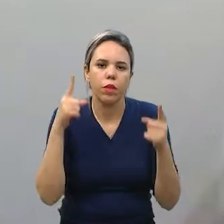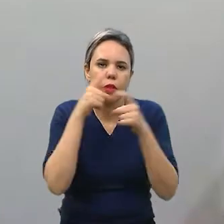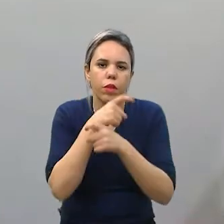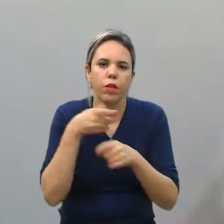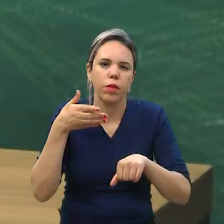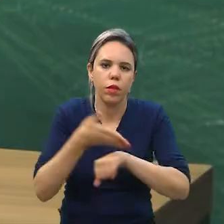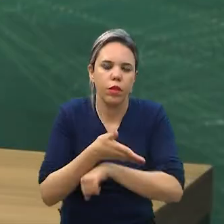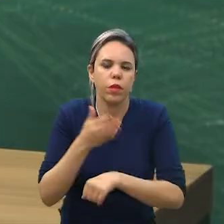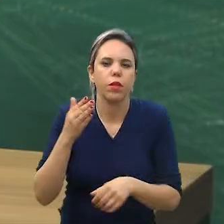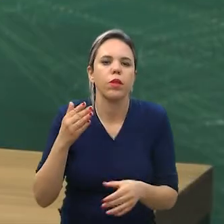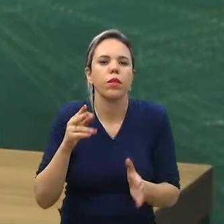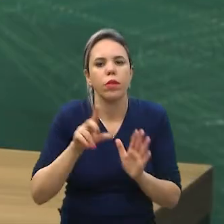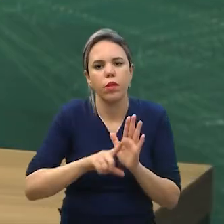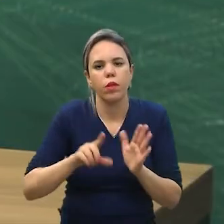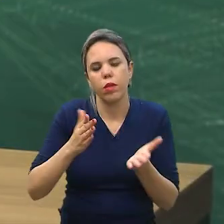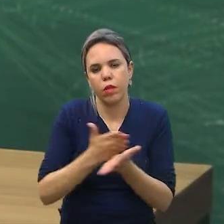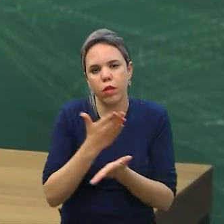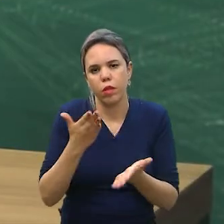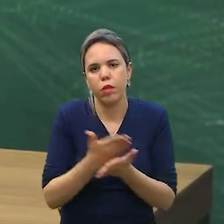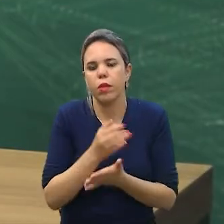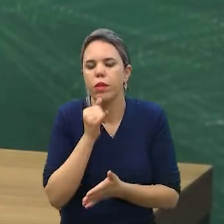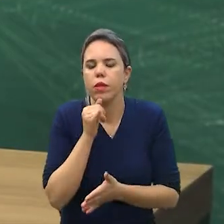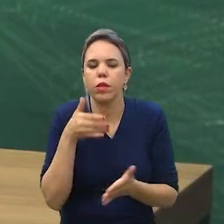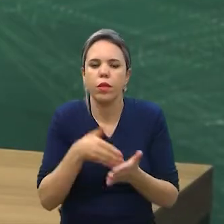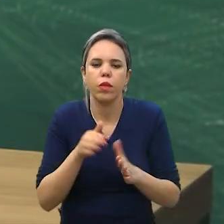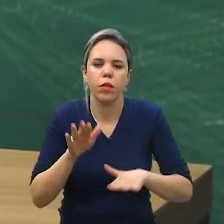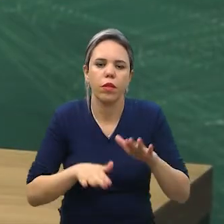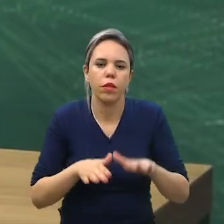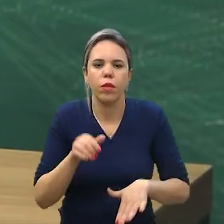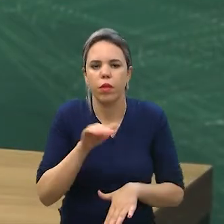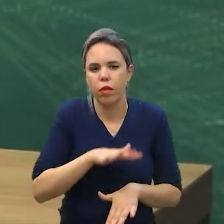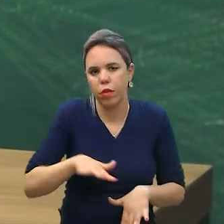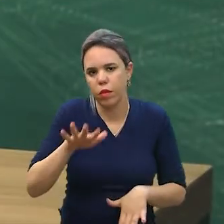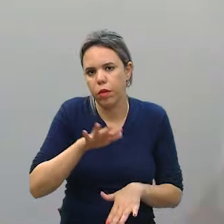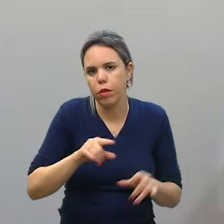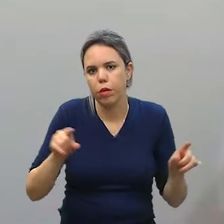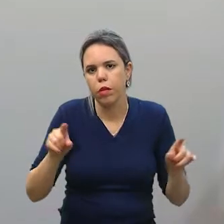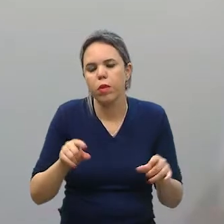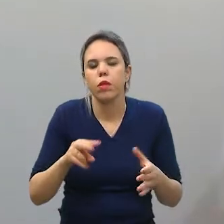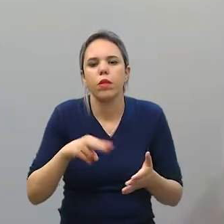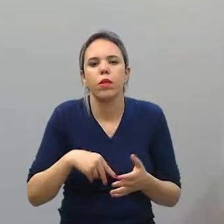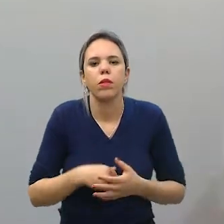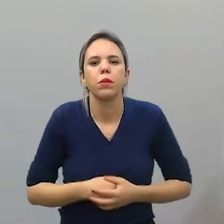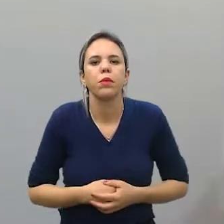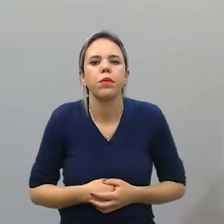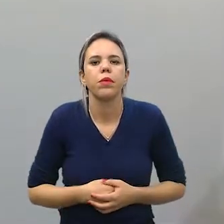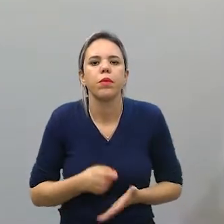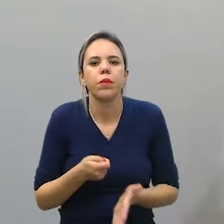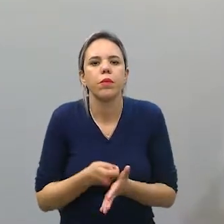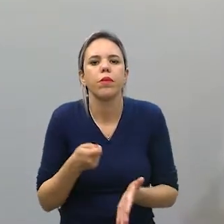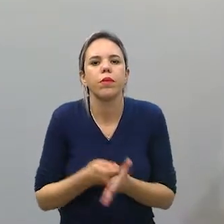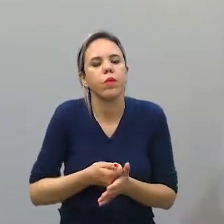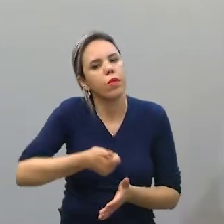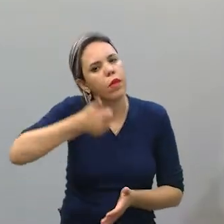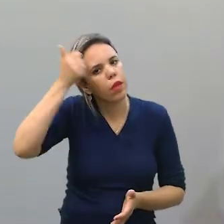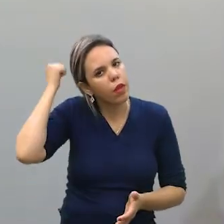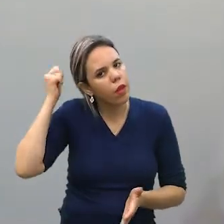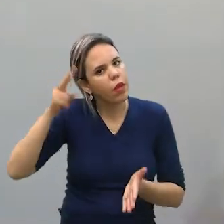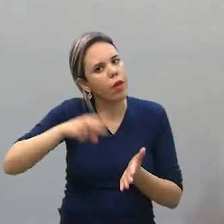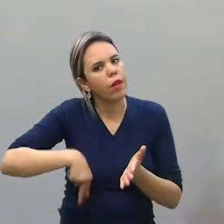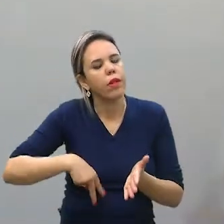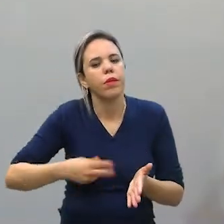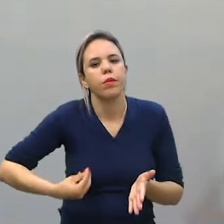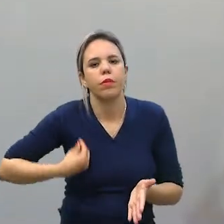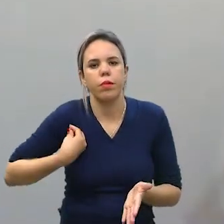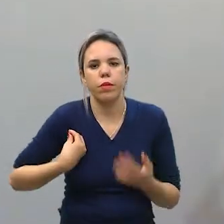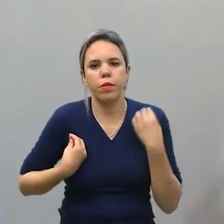dificuldade de acesso às obras em si. Mas, geralmente, as obras que são exigidas no vestibular, cuja leitura é exigida